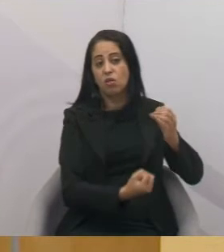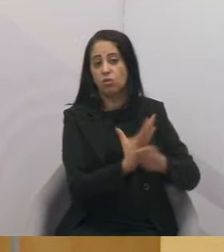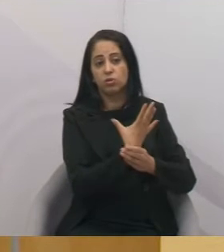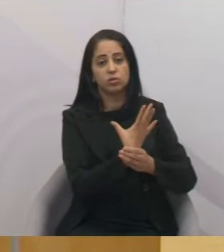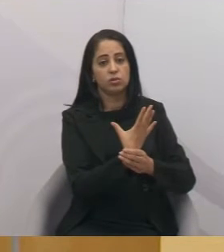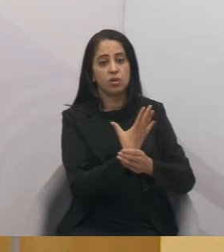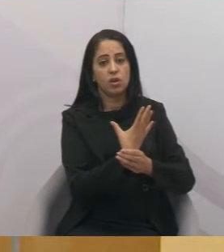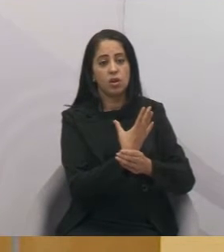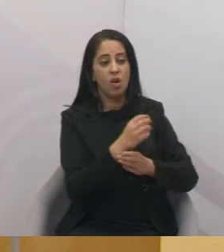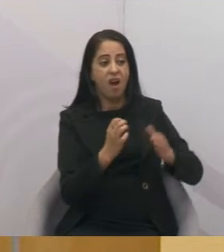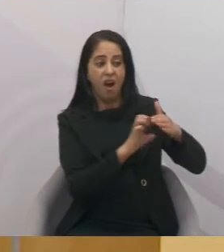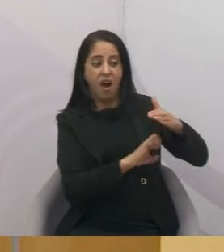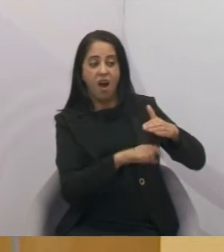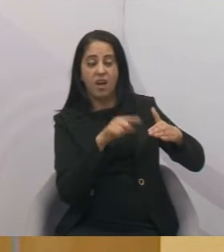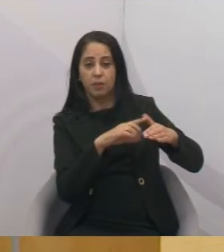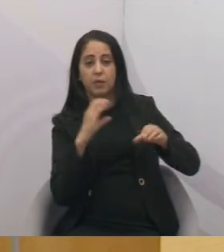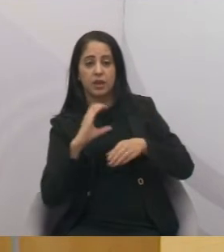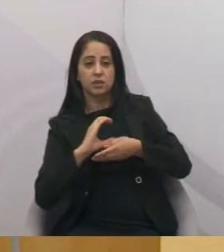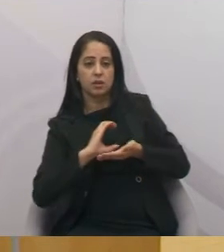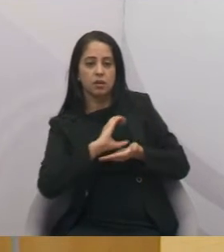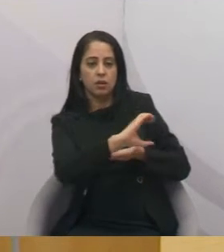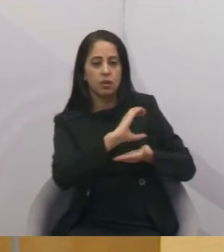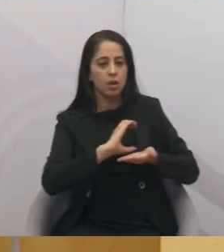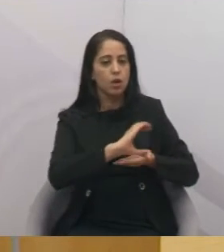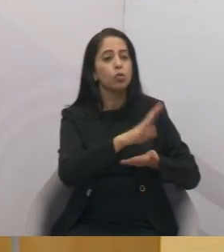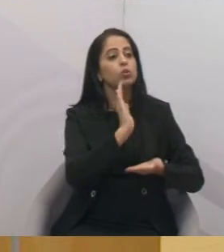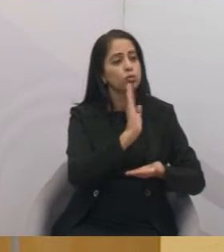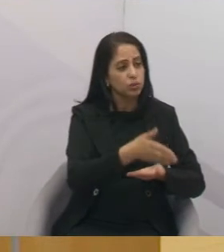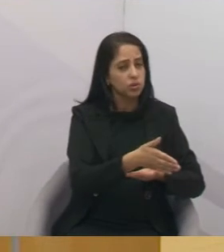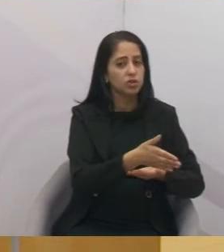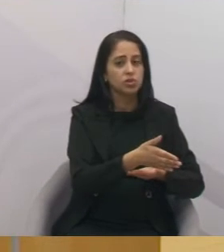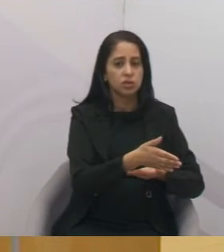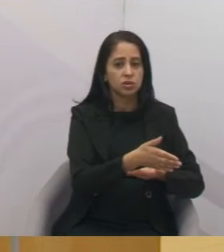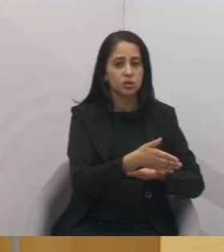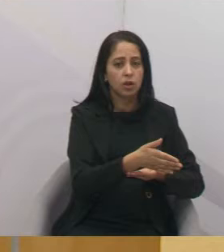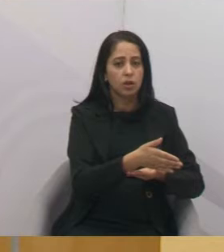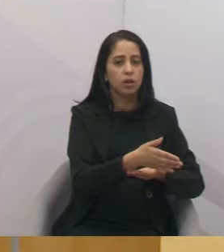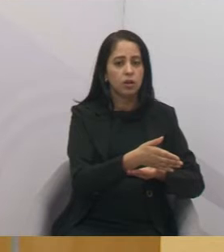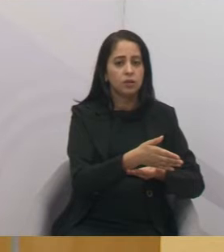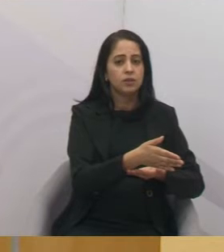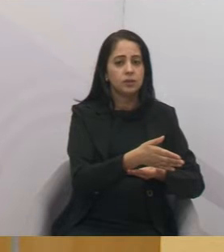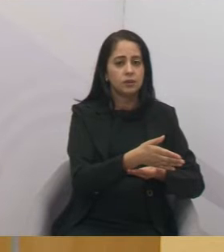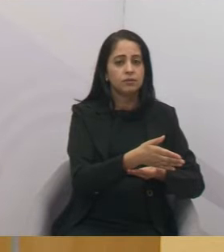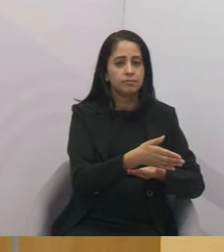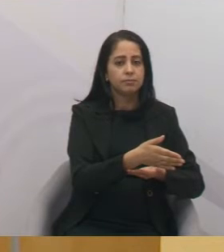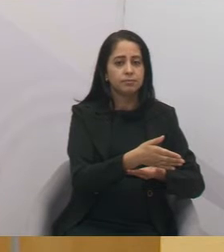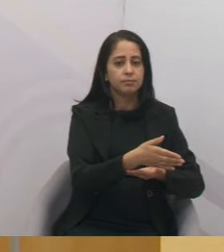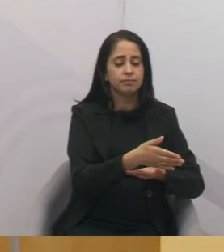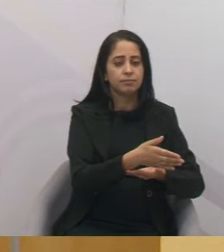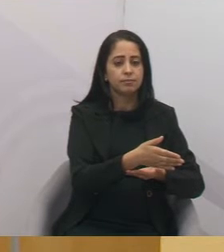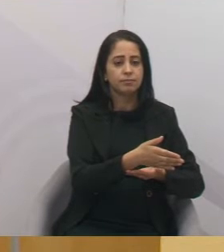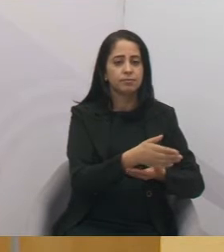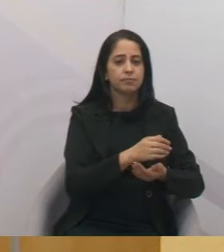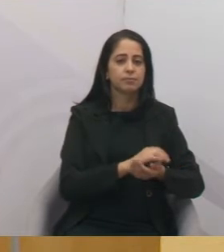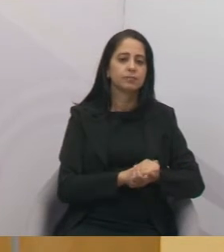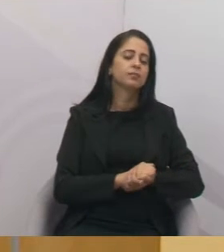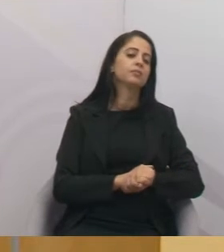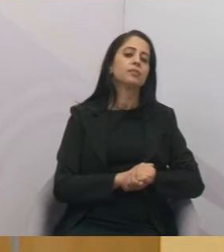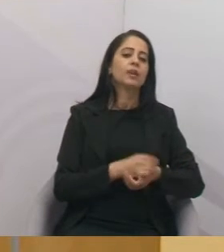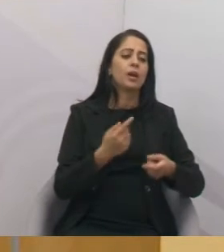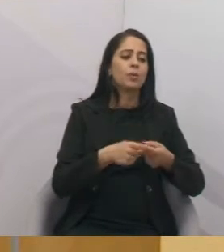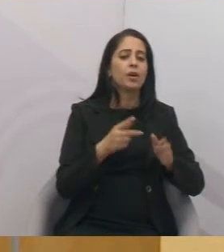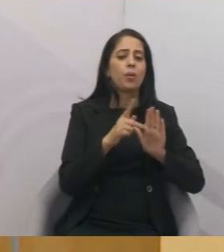recurso, a empresa já vem usufruindo dos recursos que emprestou para executar esse